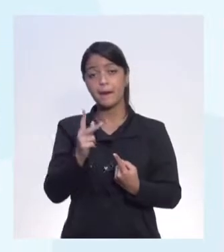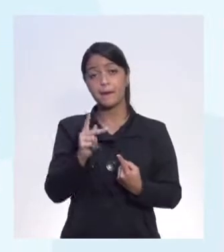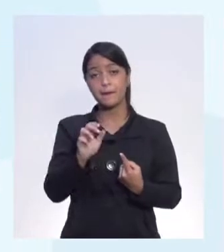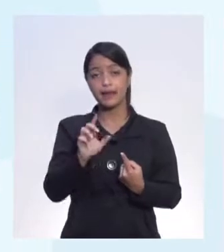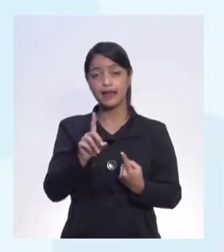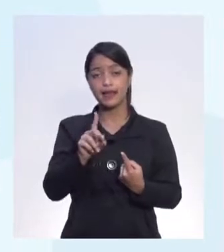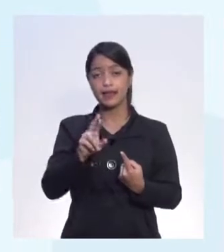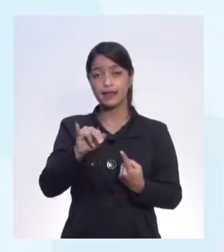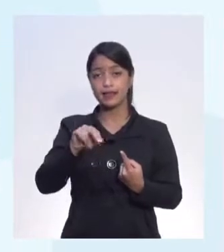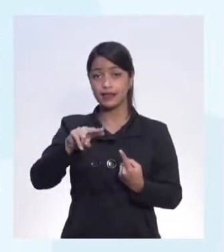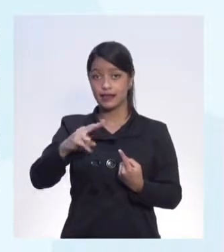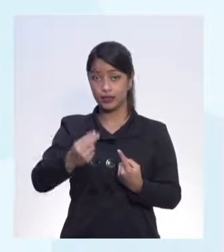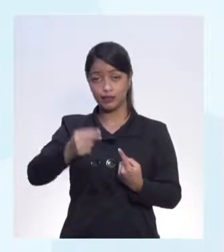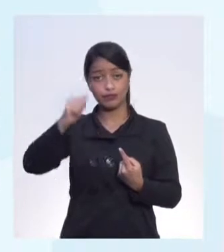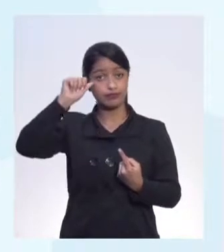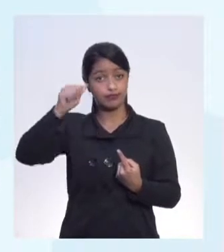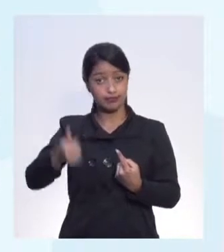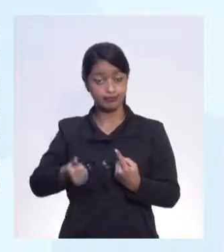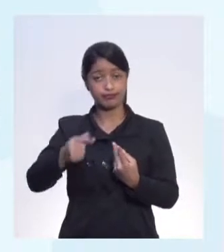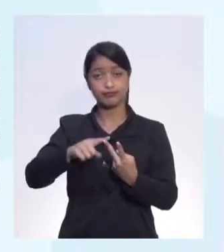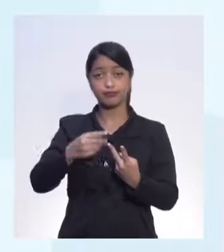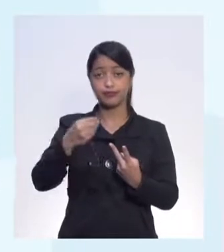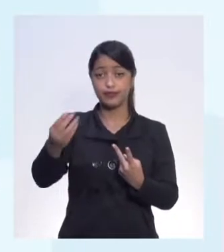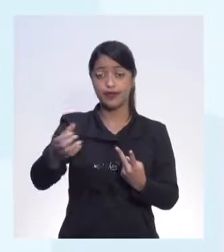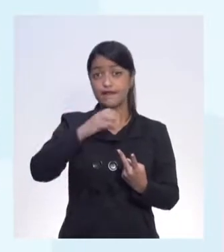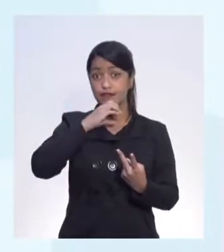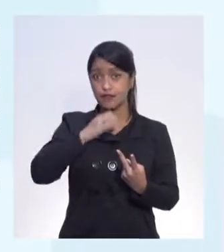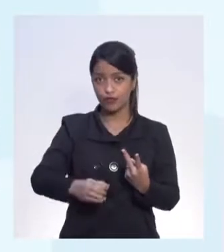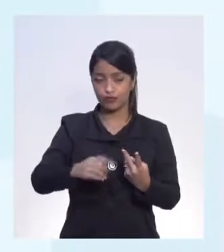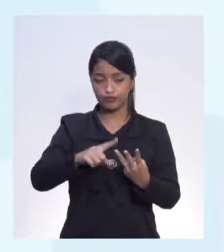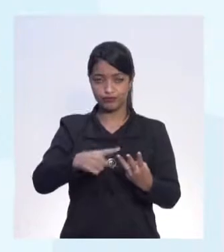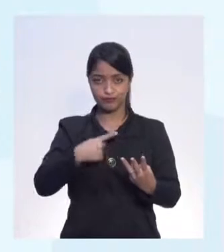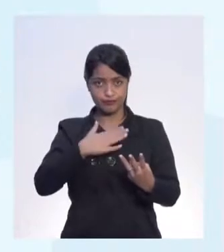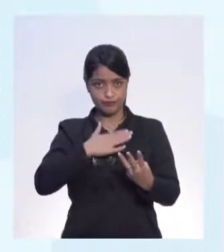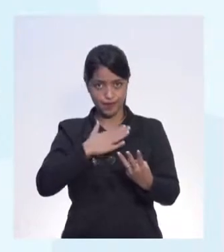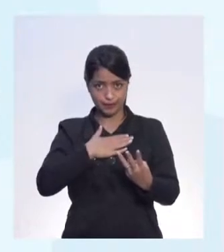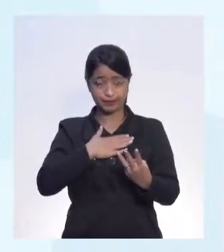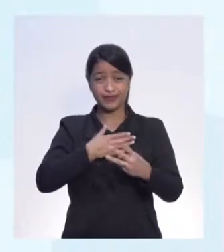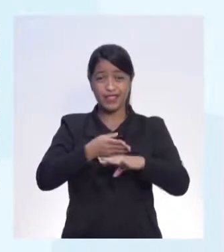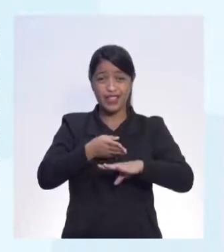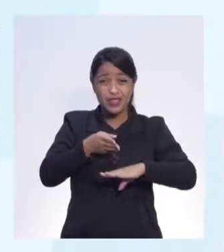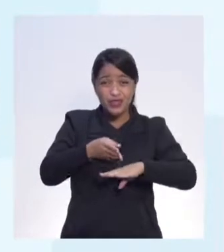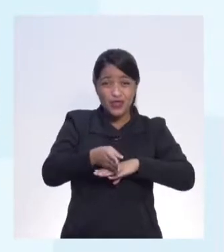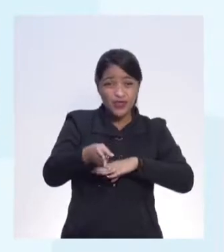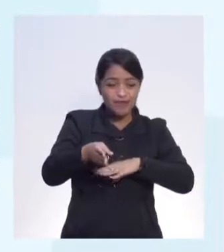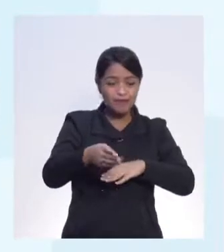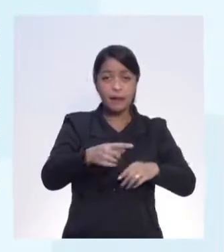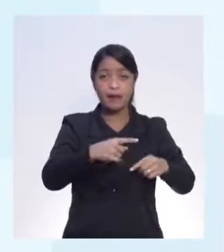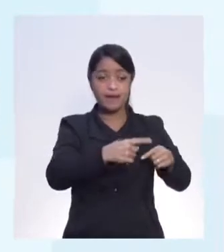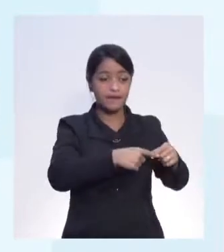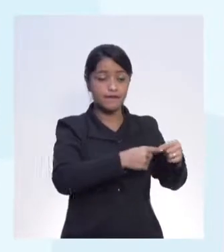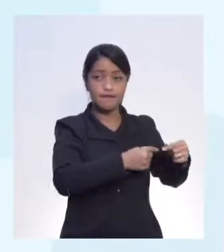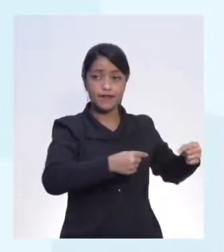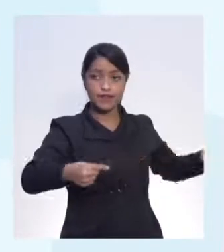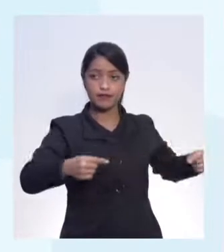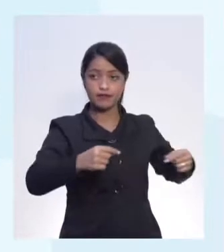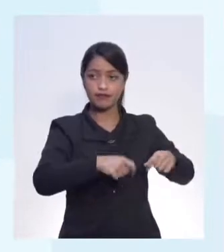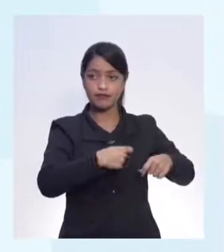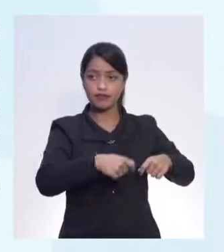terceiro. Entraram no labirinto e foram desenrolando o primeiro carretel. Quando a linha